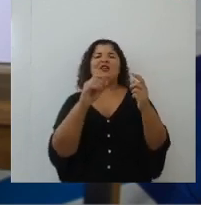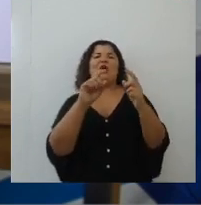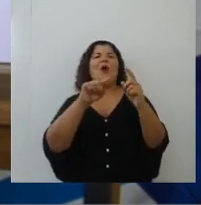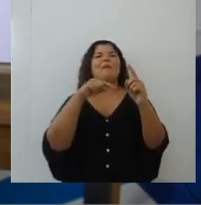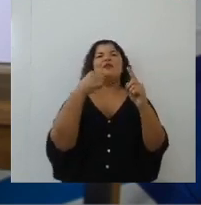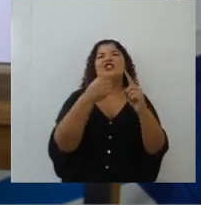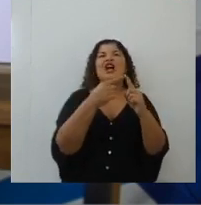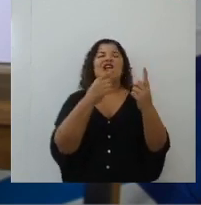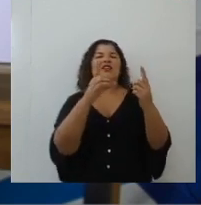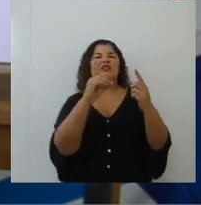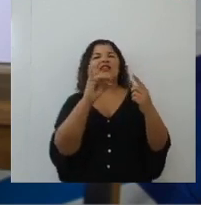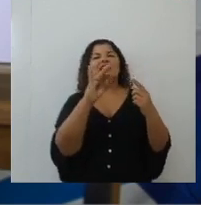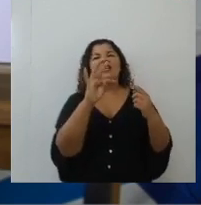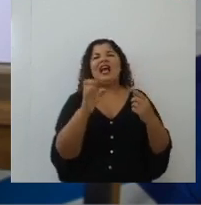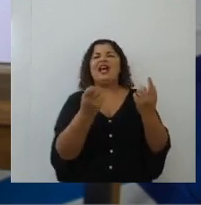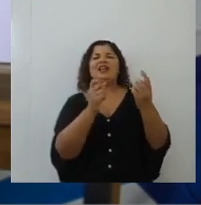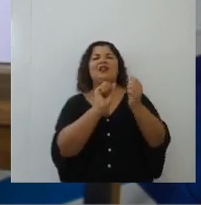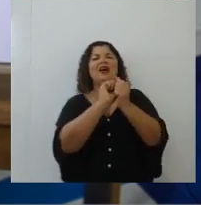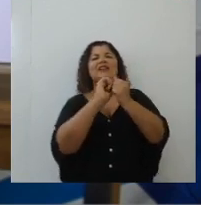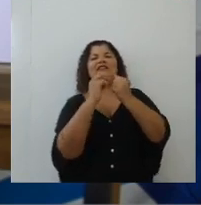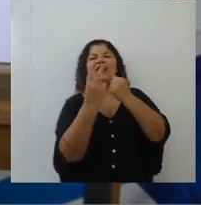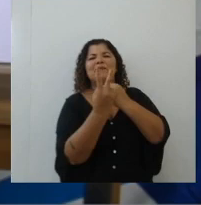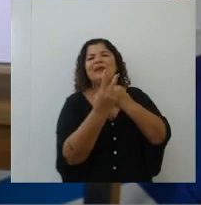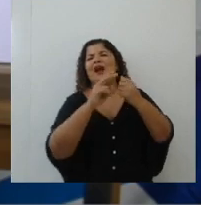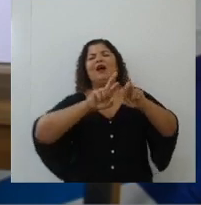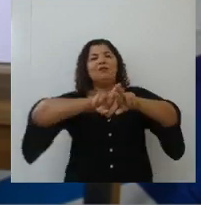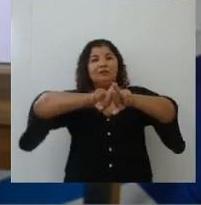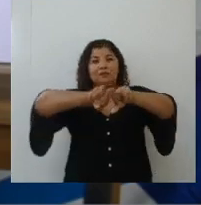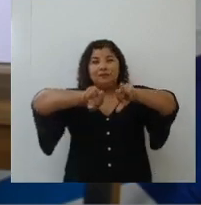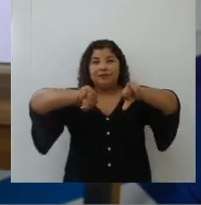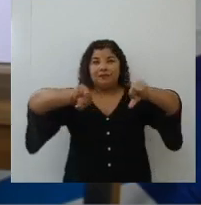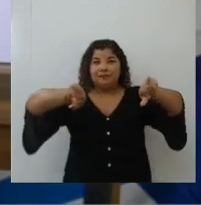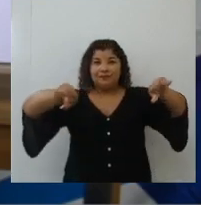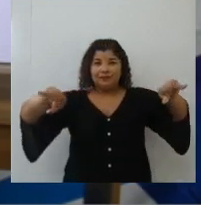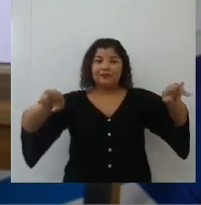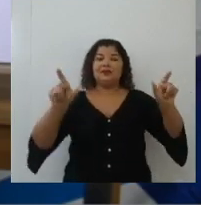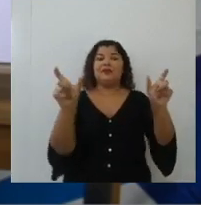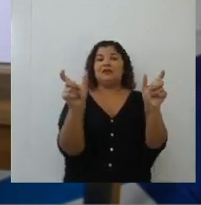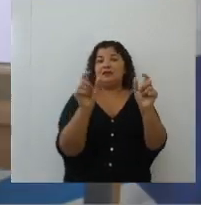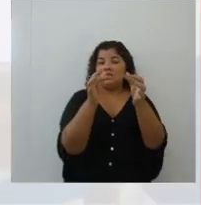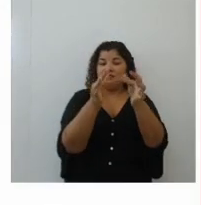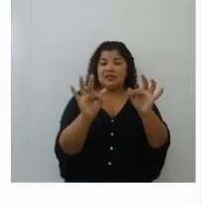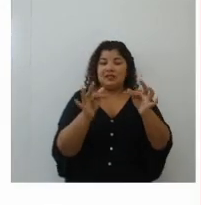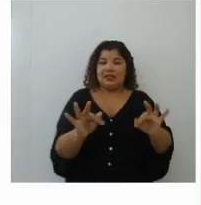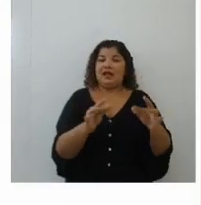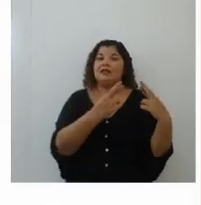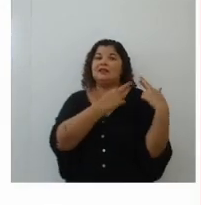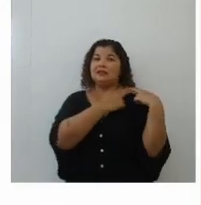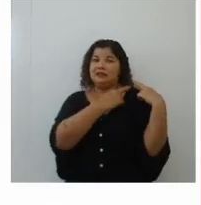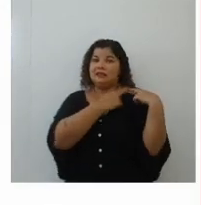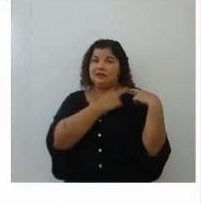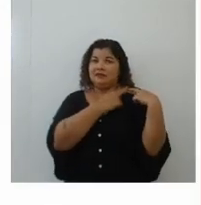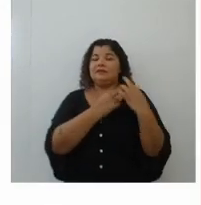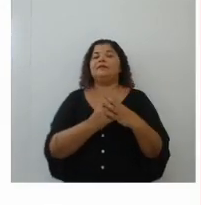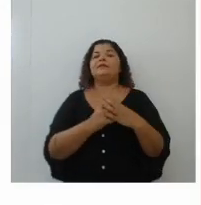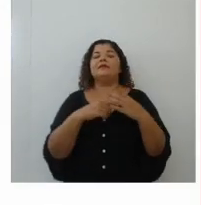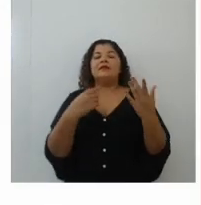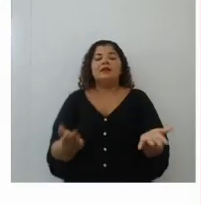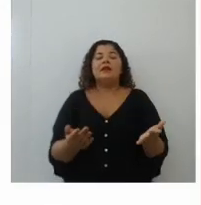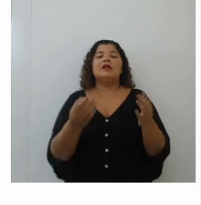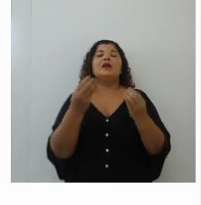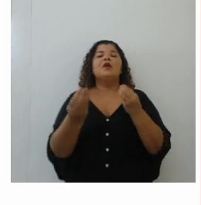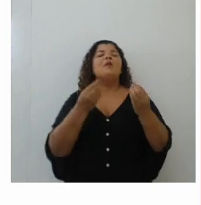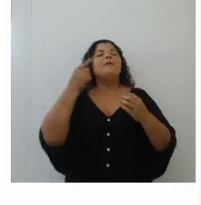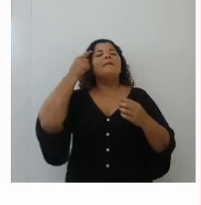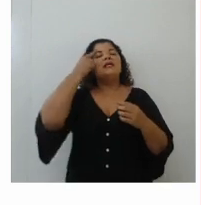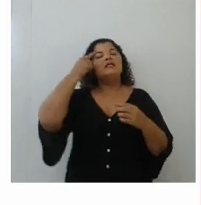adjunto, adverbial, adnominal. Isso, quem cuida desses estudos é a sintaxe, tá bom? E as figuras de pensamento? A